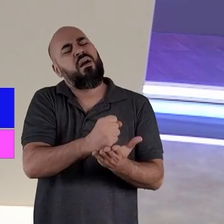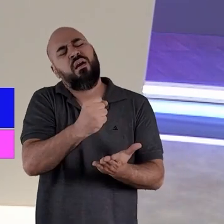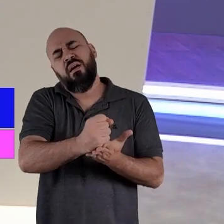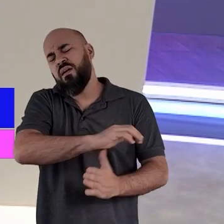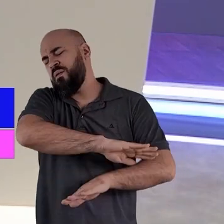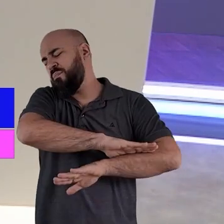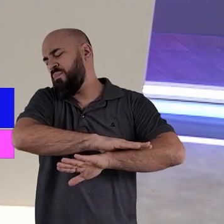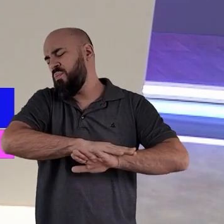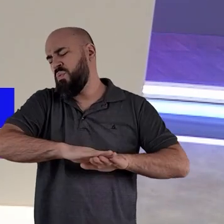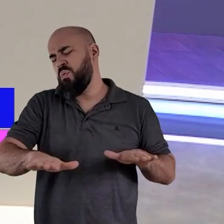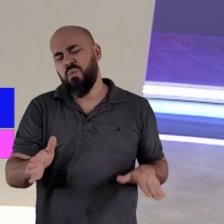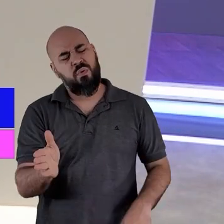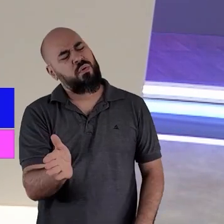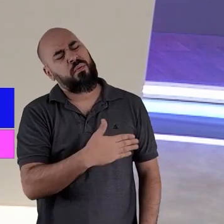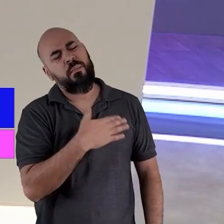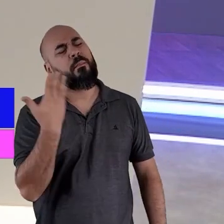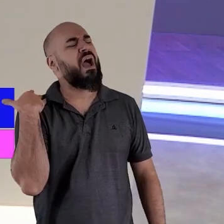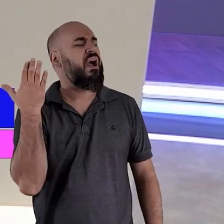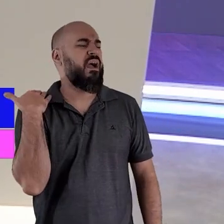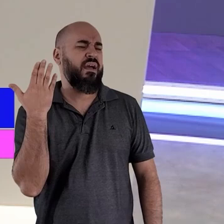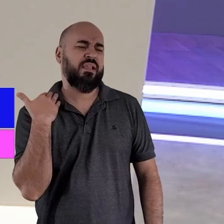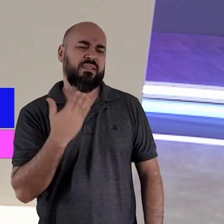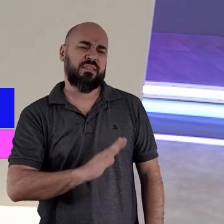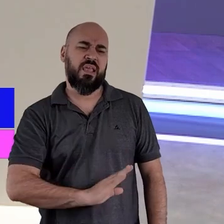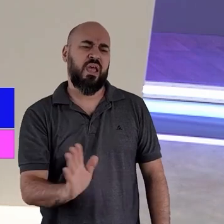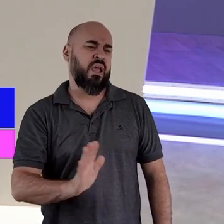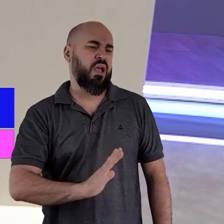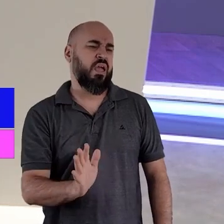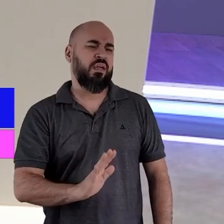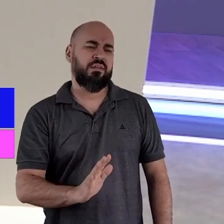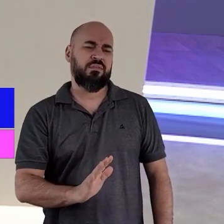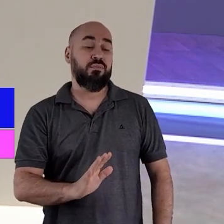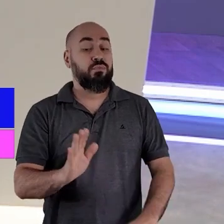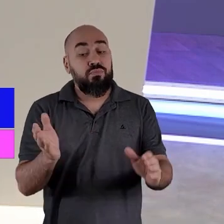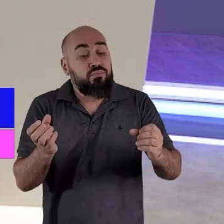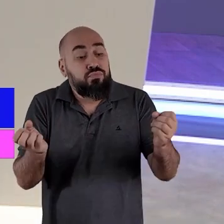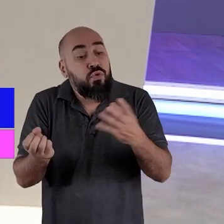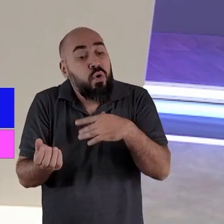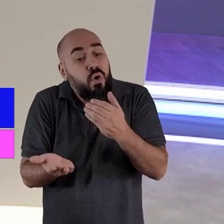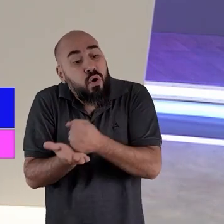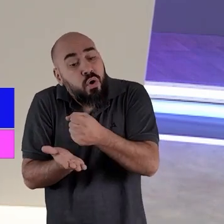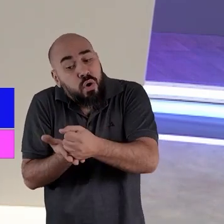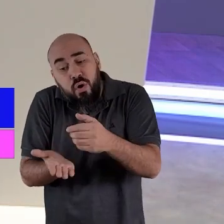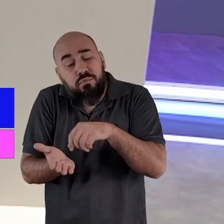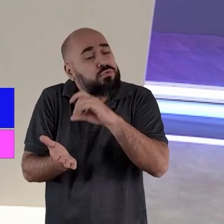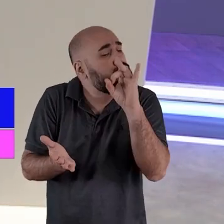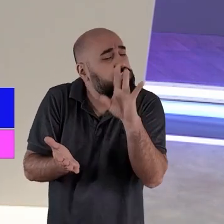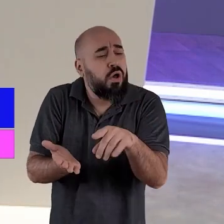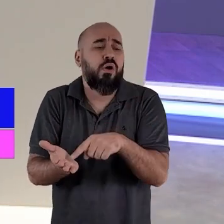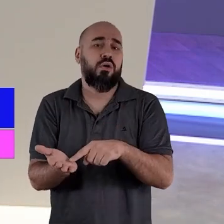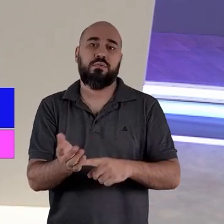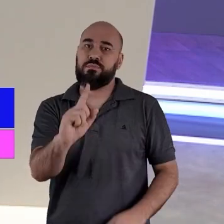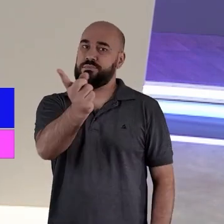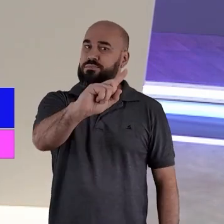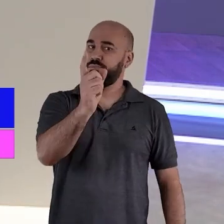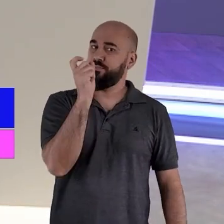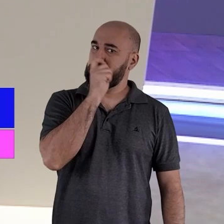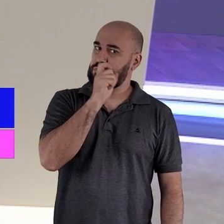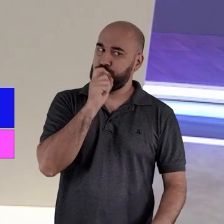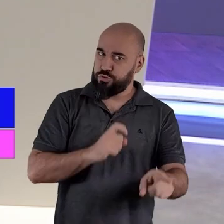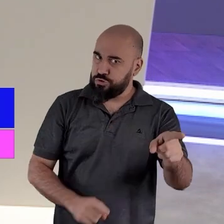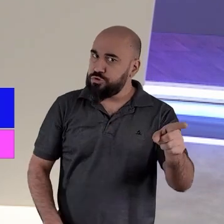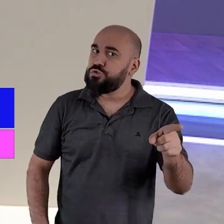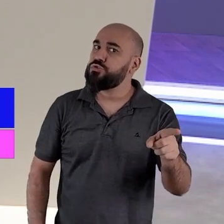importa é o Novo Testamento. Não existe isso. A Bíblia é uma só e tem duas testemunhas, o Antigo e o Novo